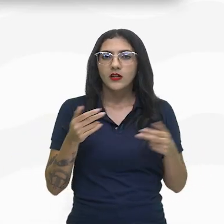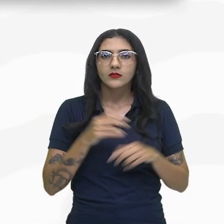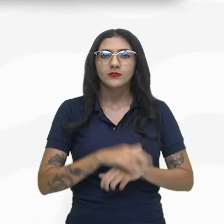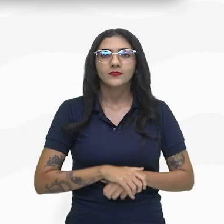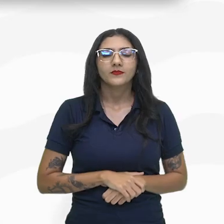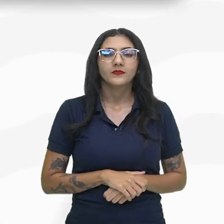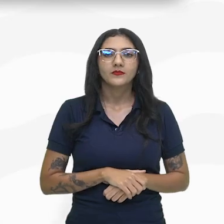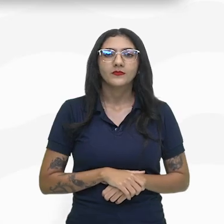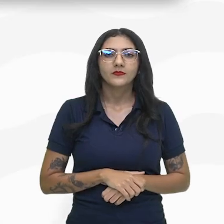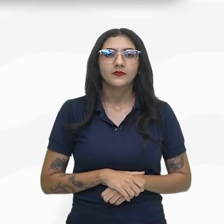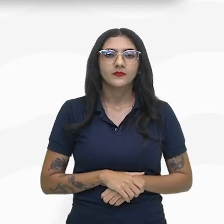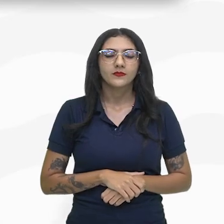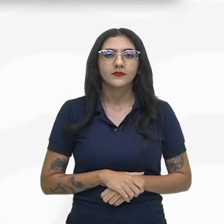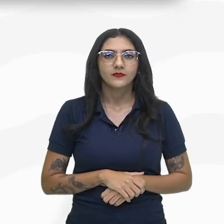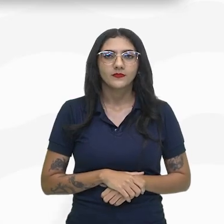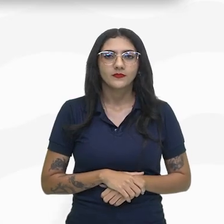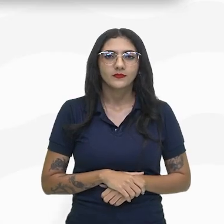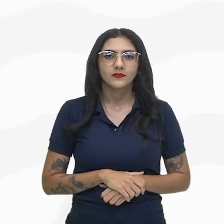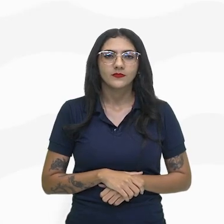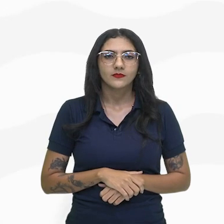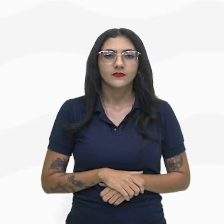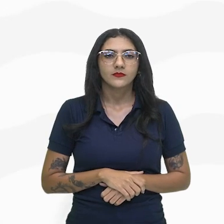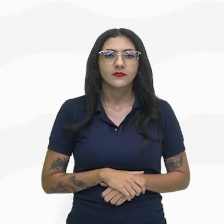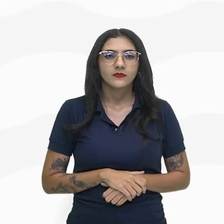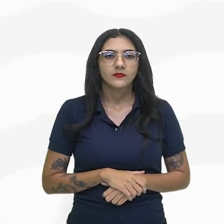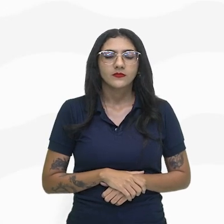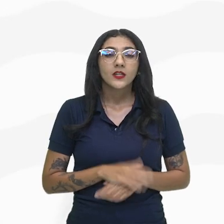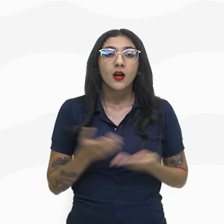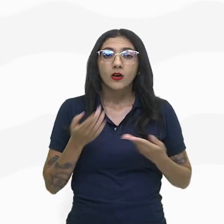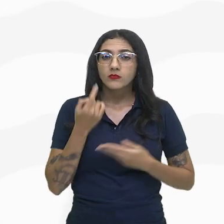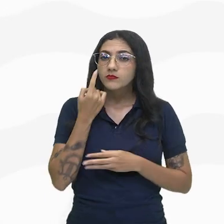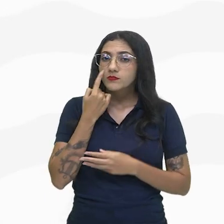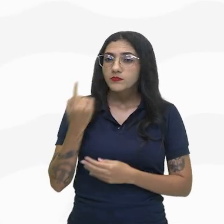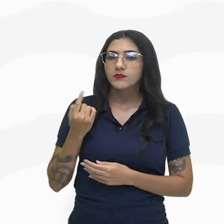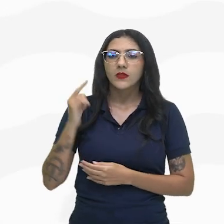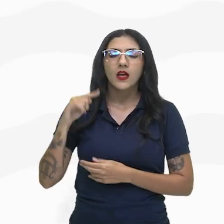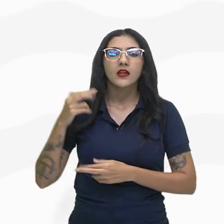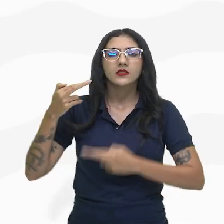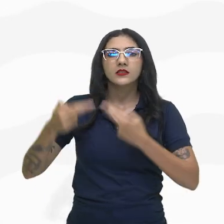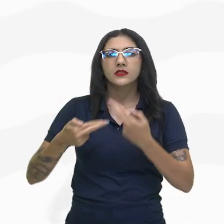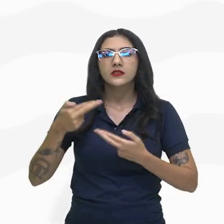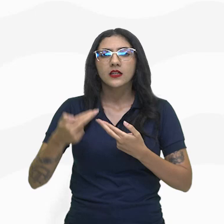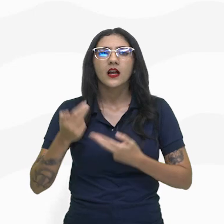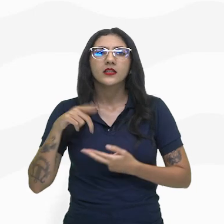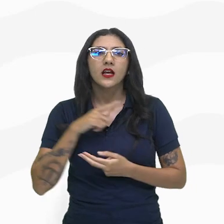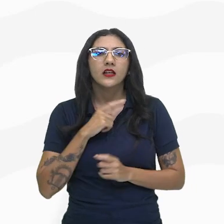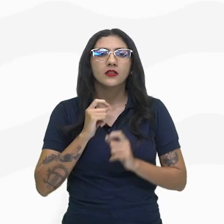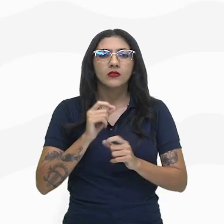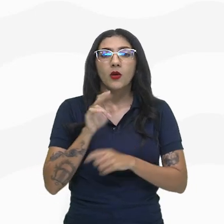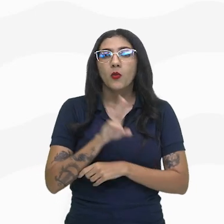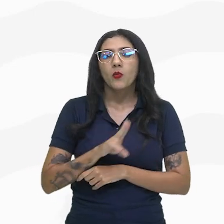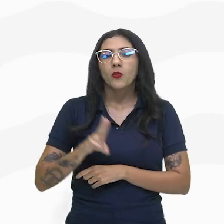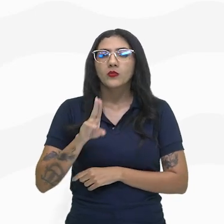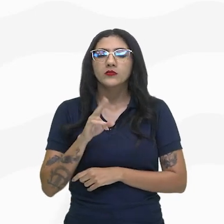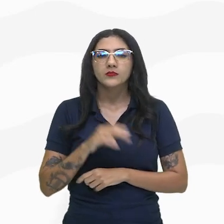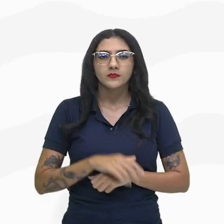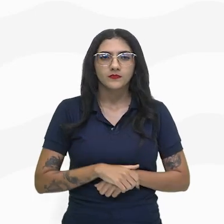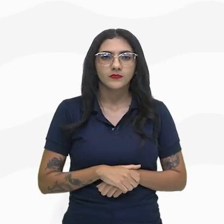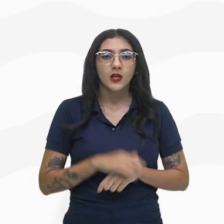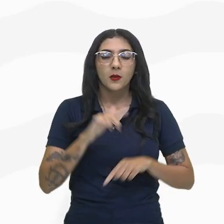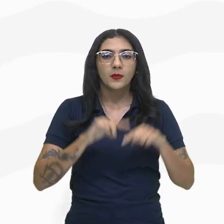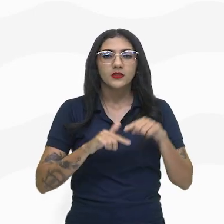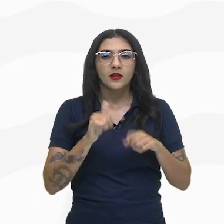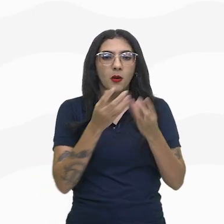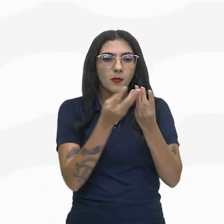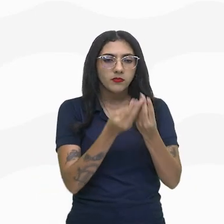pessoal? Agora veja, a reciclagem em si, ela envolve processos físicos como